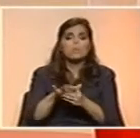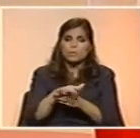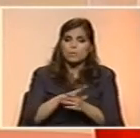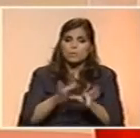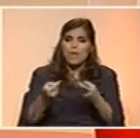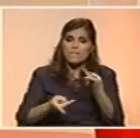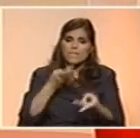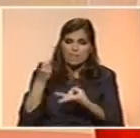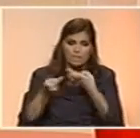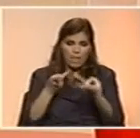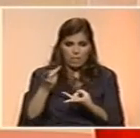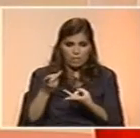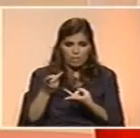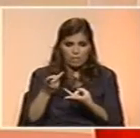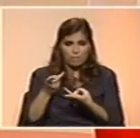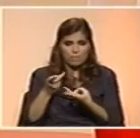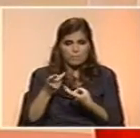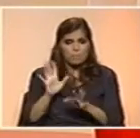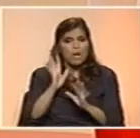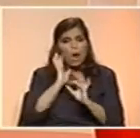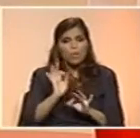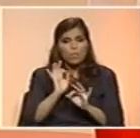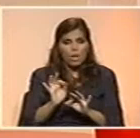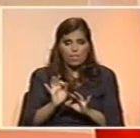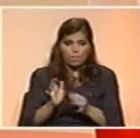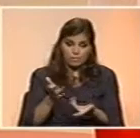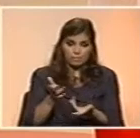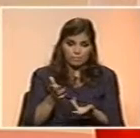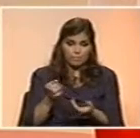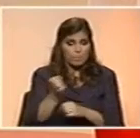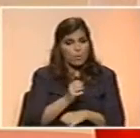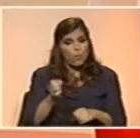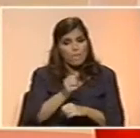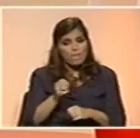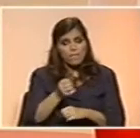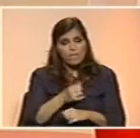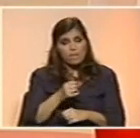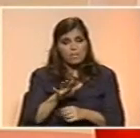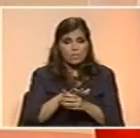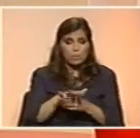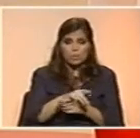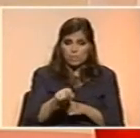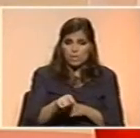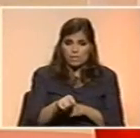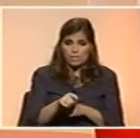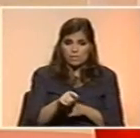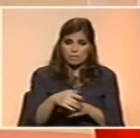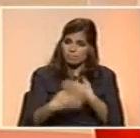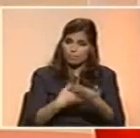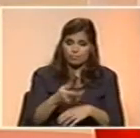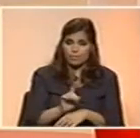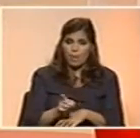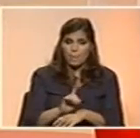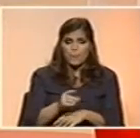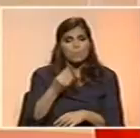avaliado e tem que ser tomadas as precauções para que não haja essas situações. Não é? Uhum. Pedro, como é que